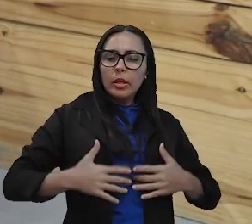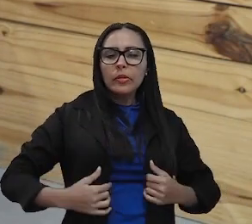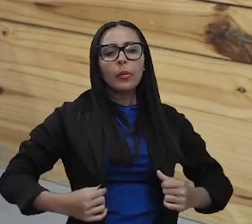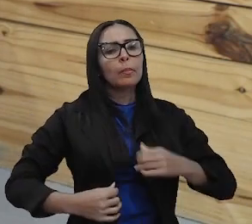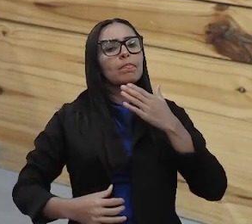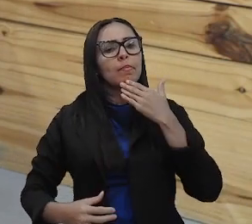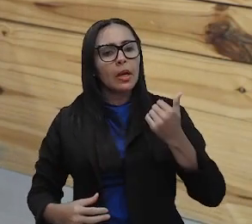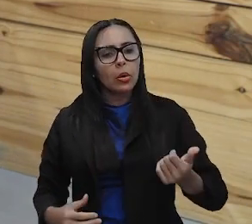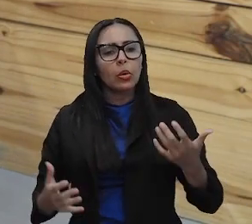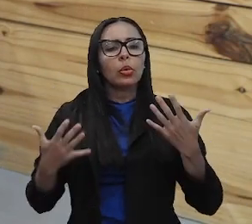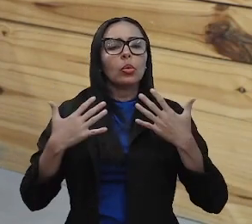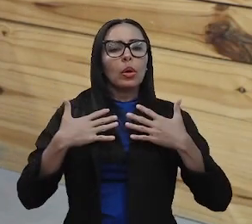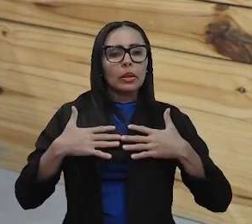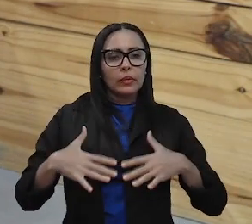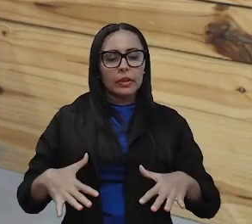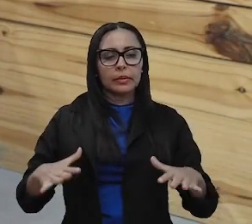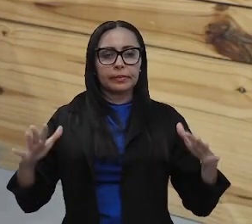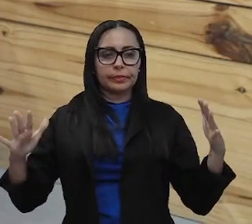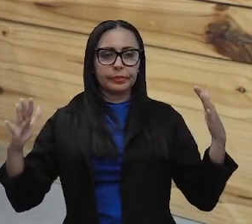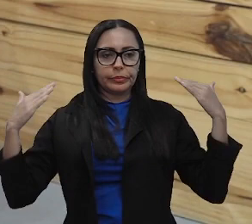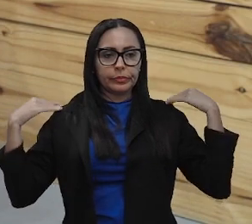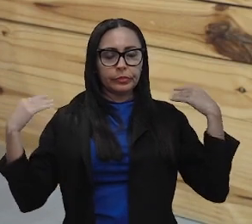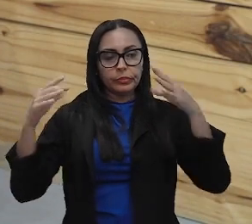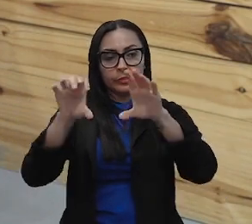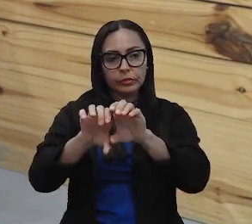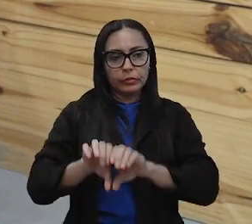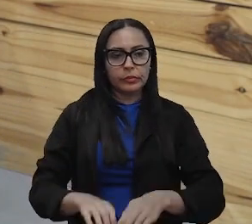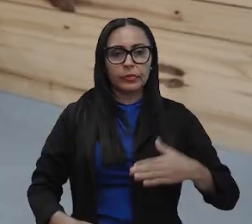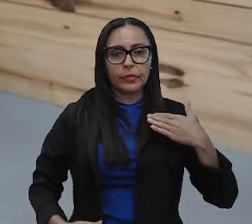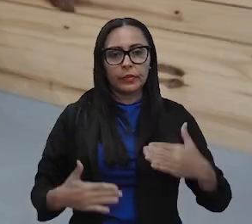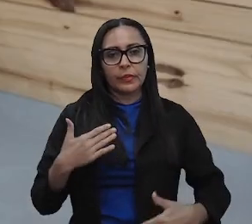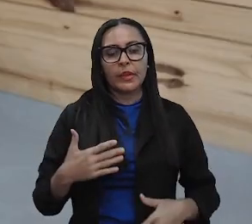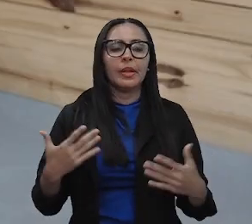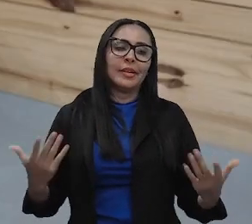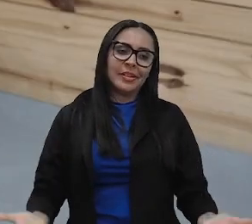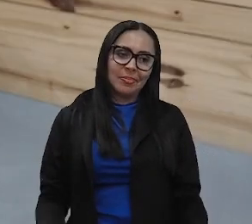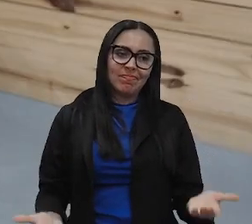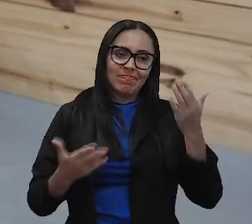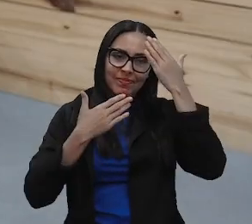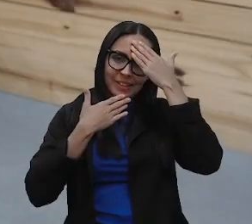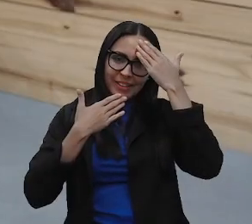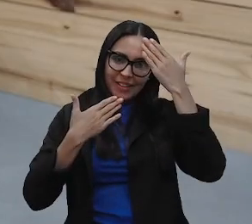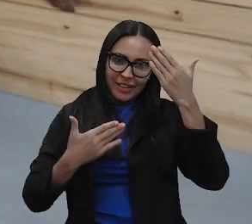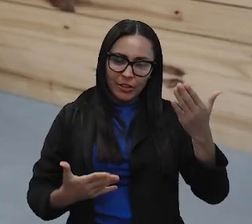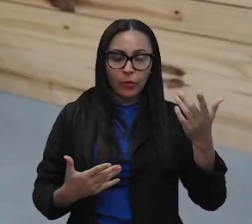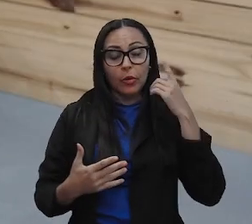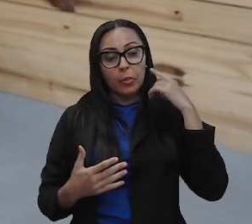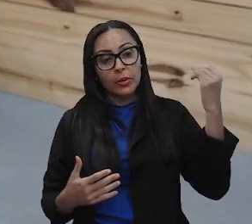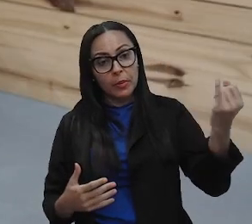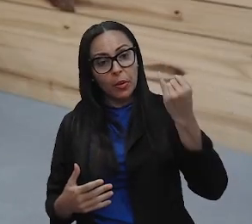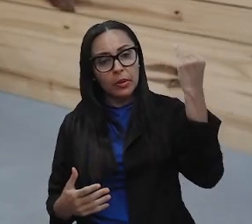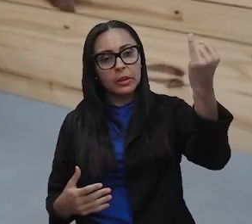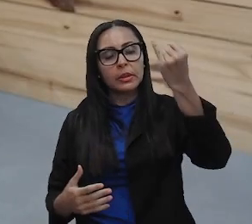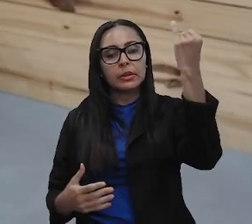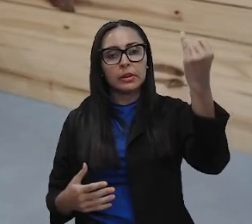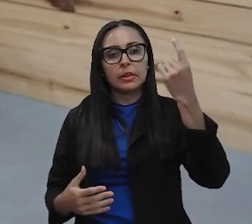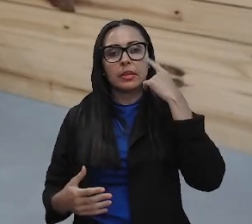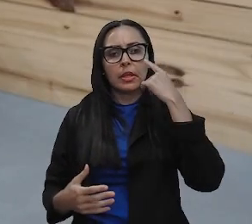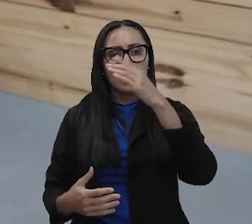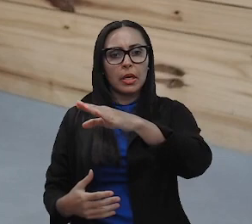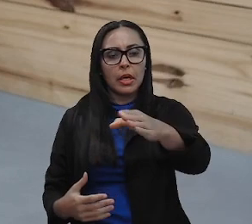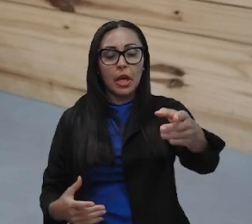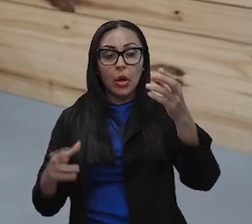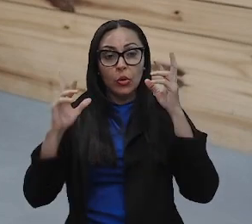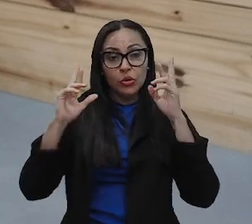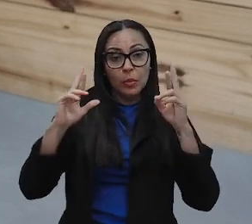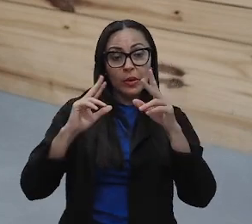um relaxamento na estrutura do corpo. Professora Fabiana, muito obrigada. Foi muito importante a sua participação. Estudante, eu espero que vocês